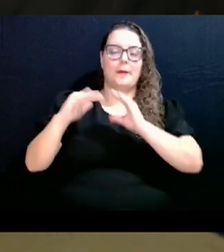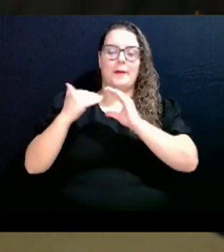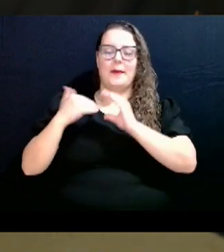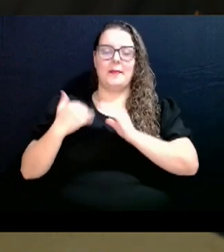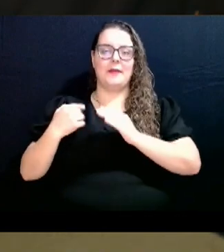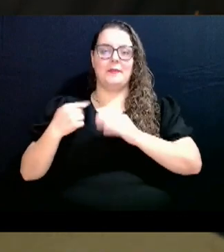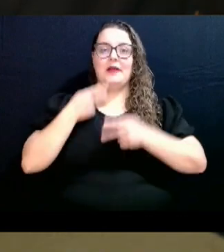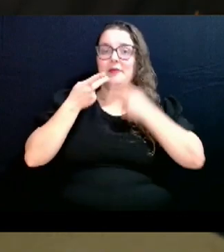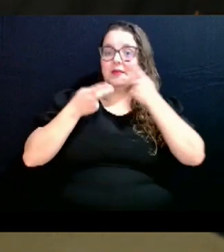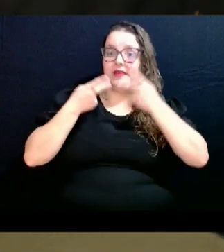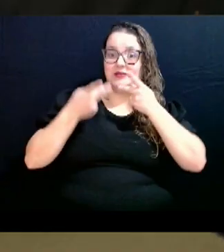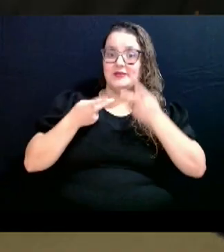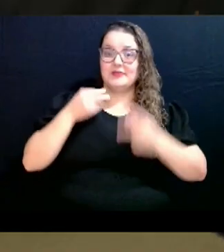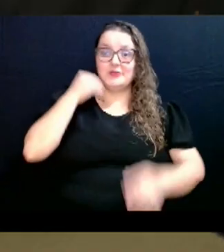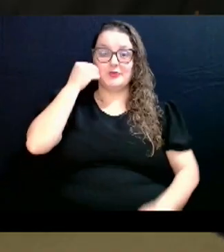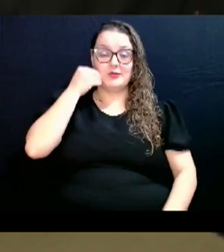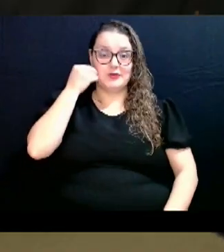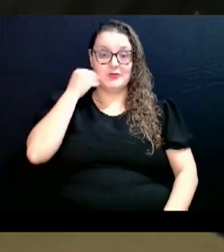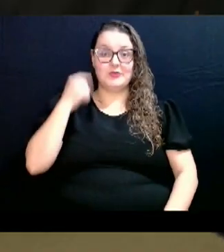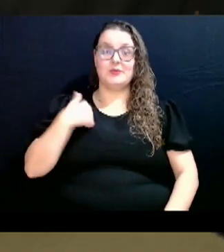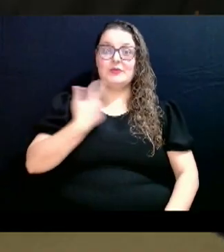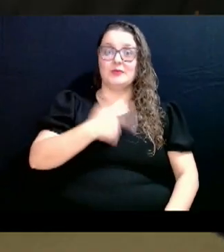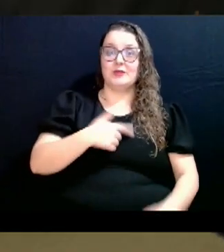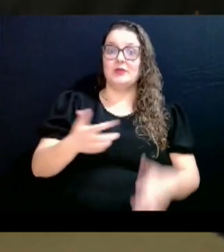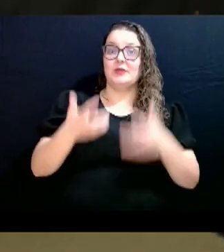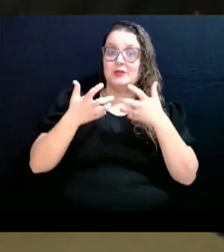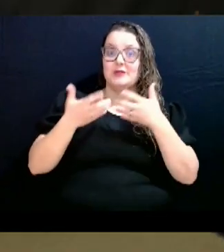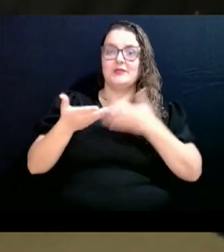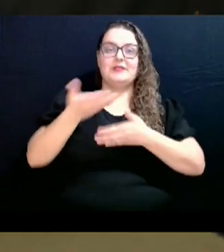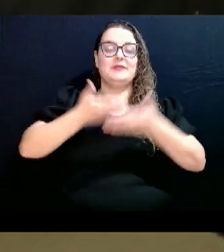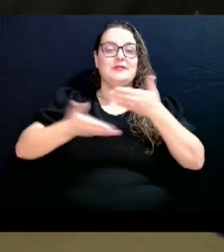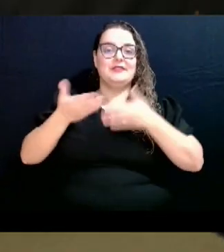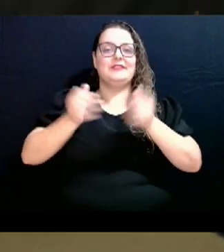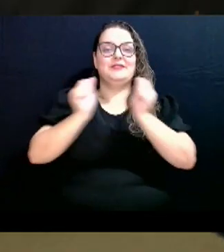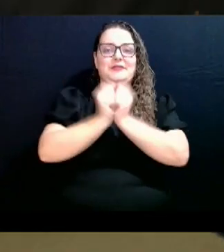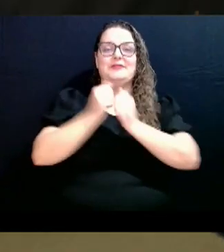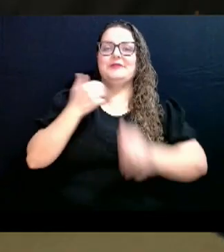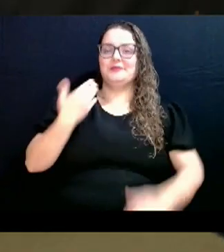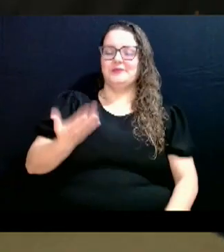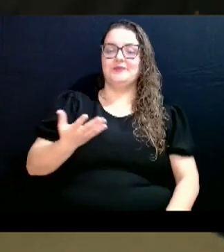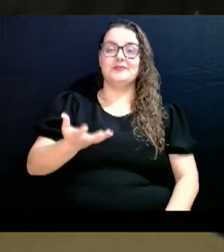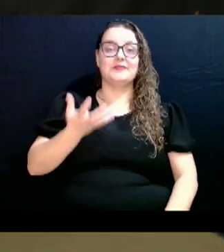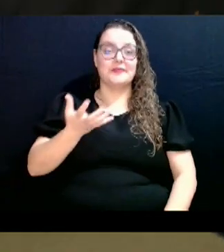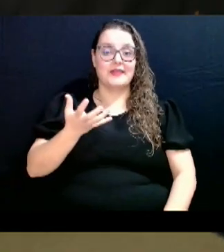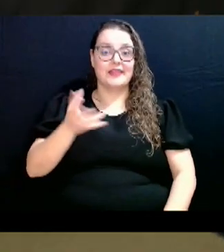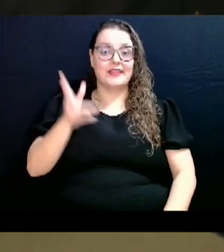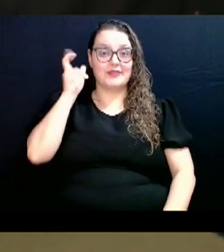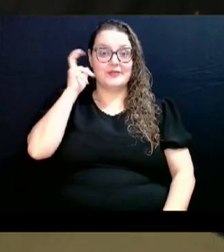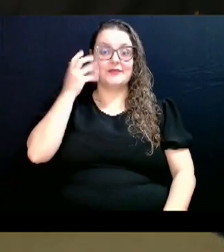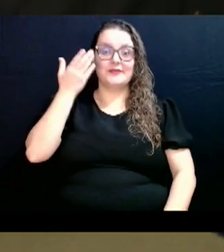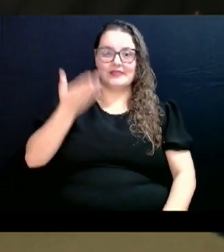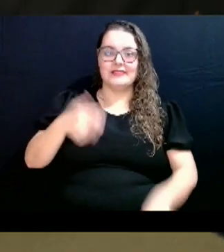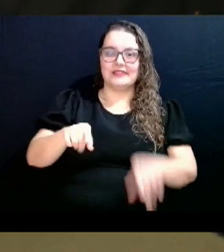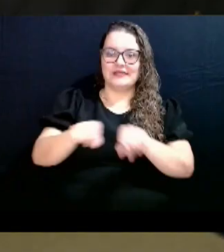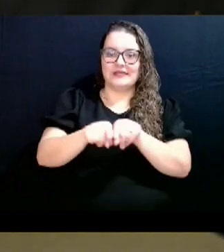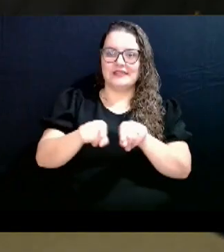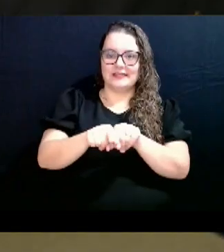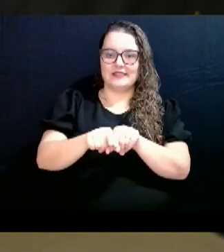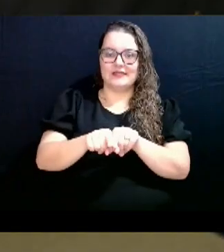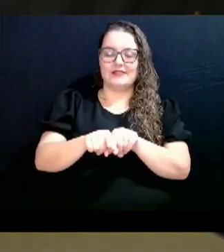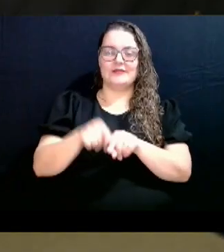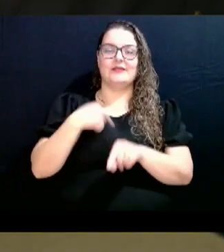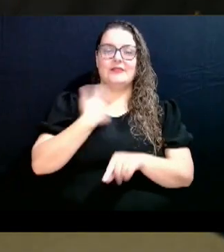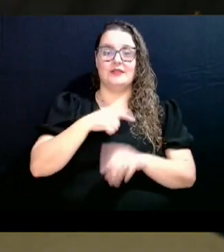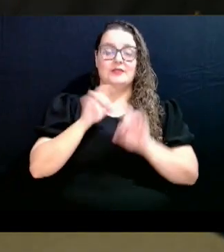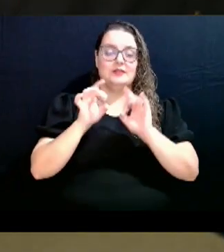a sua experiência para a gente, nós queremos interagir com você, a gente quer ouvir você e também as nossas especialistas vão responder, de